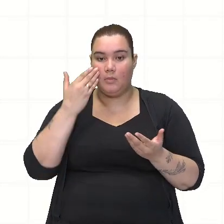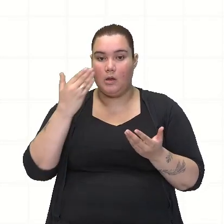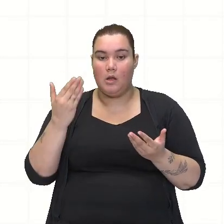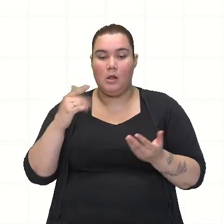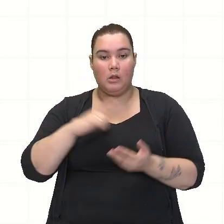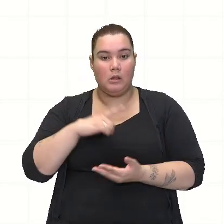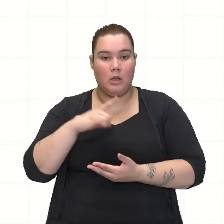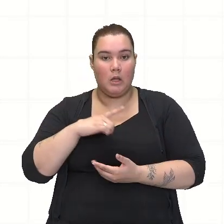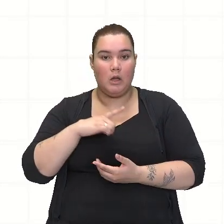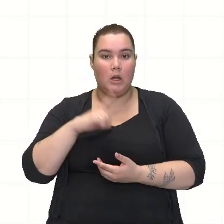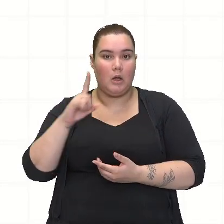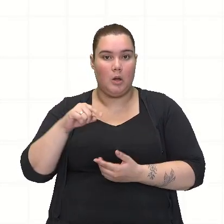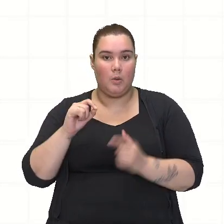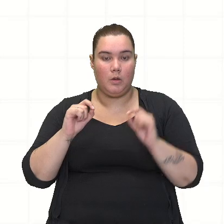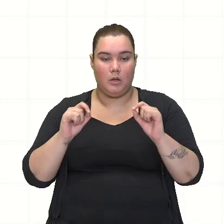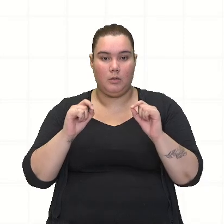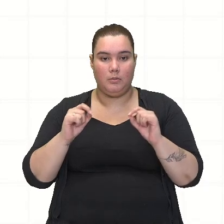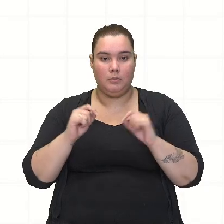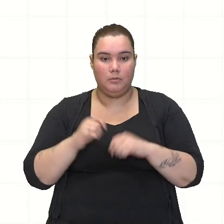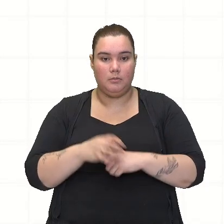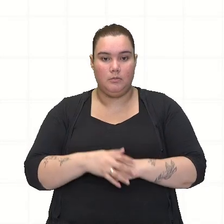foi exatamente